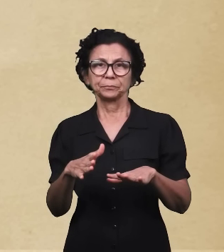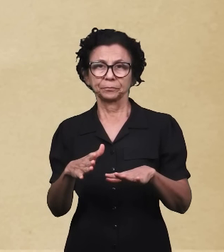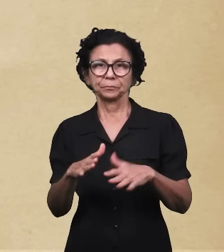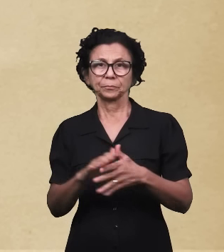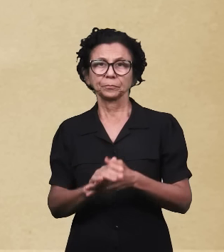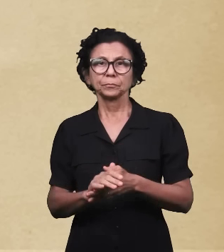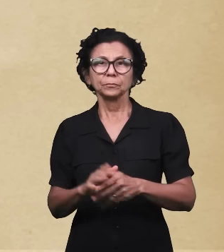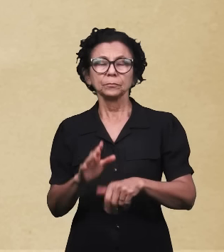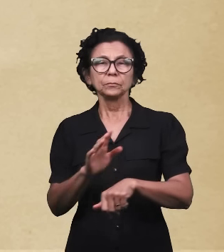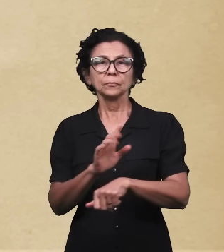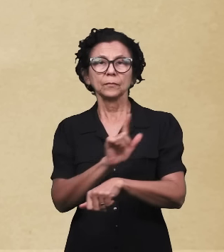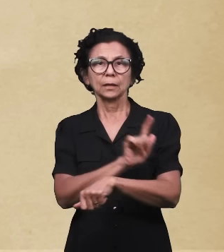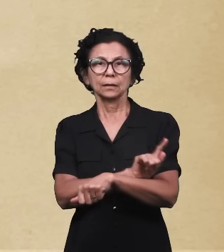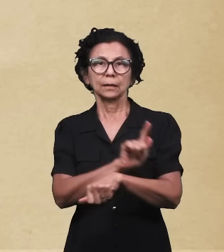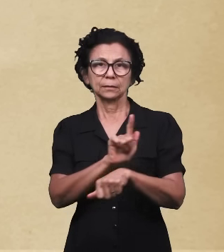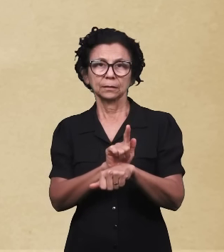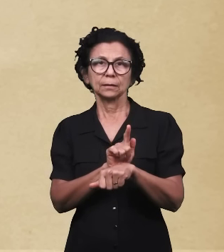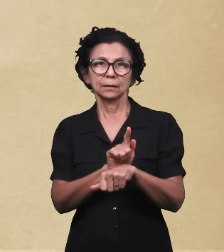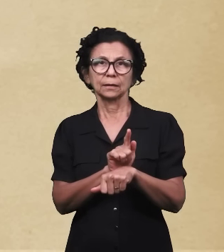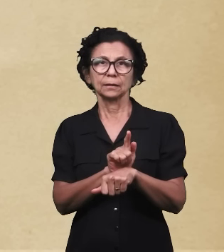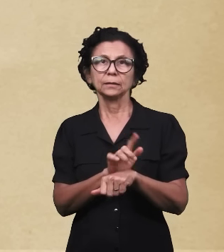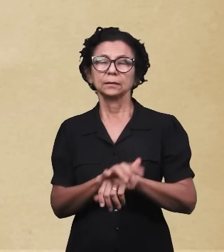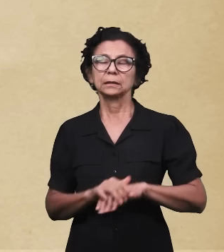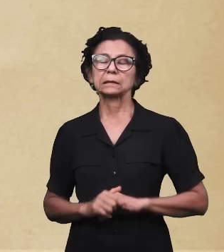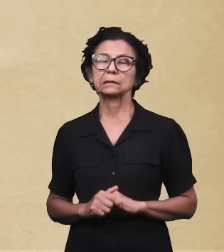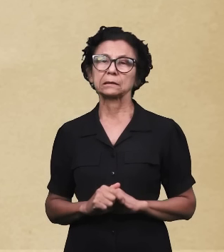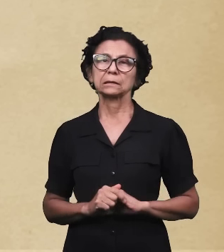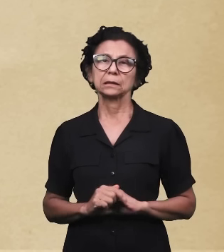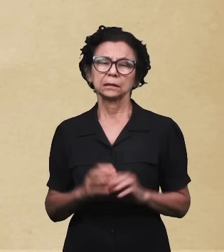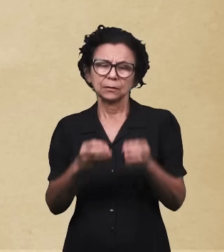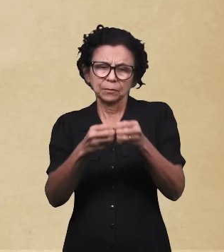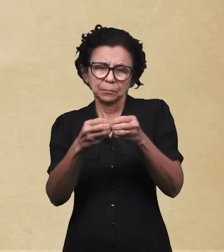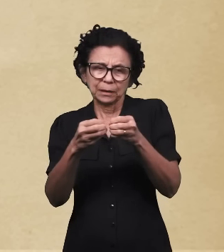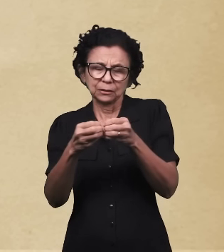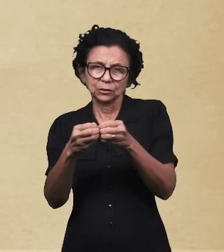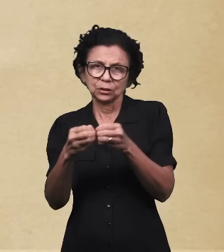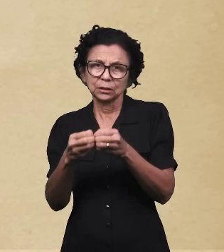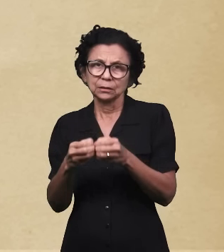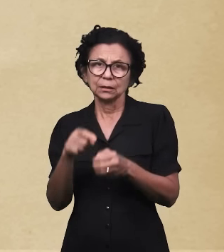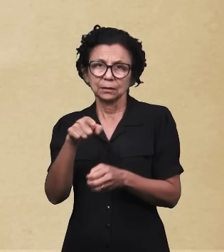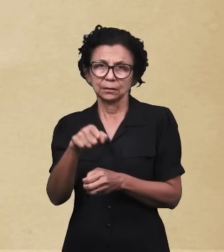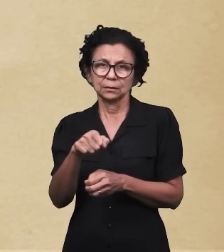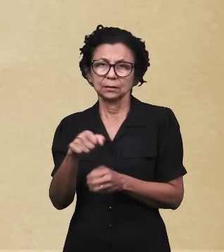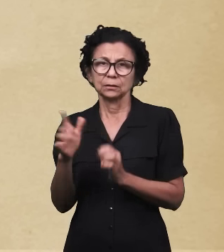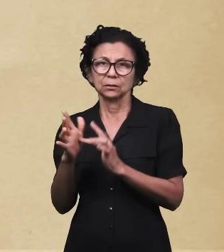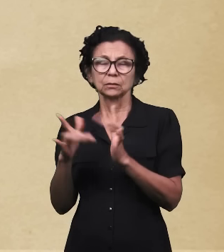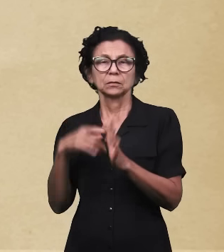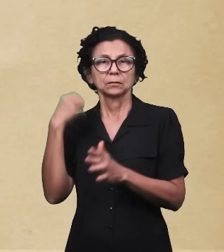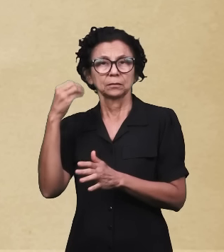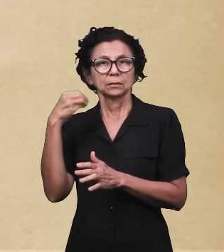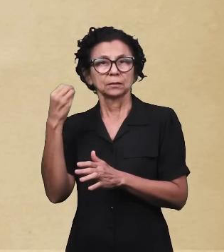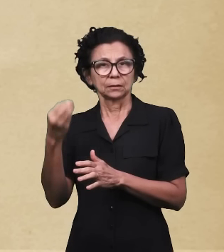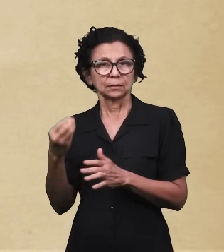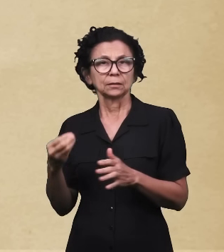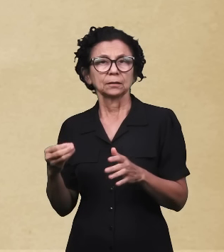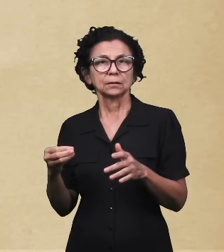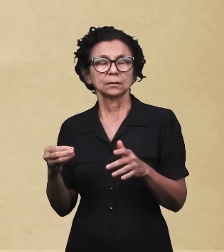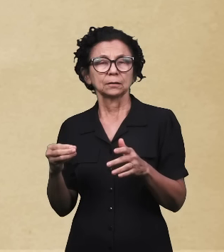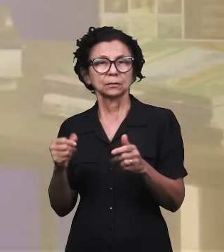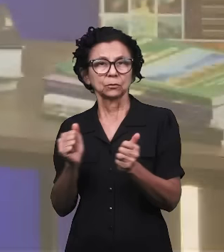foi palco de muitas experiências de Jesus com seus discípulos, né? É interessante que,